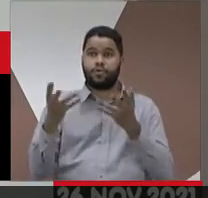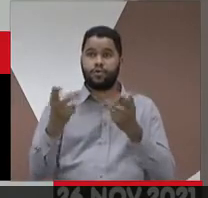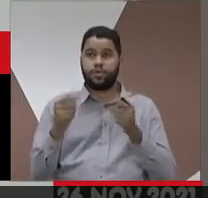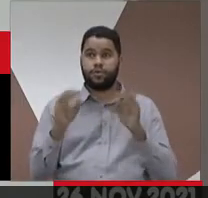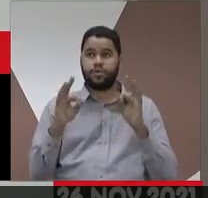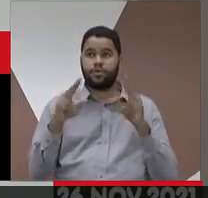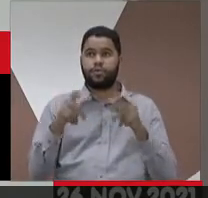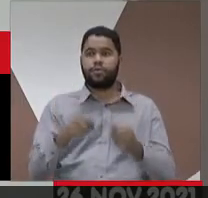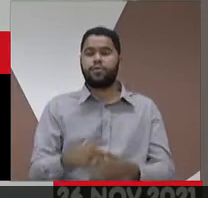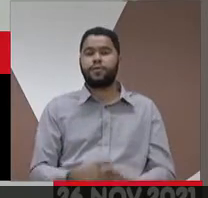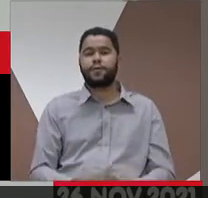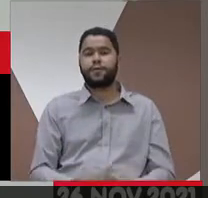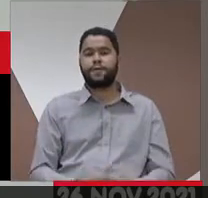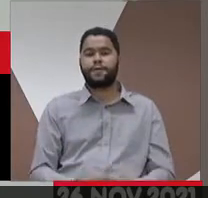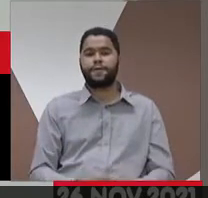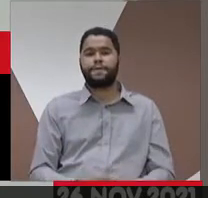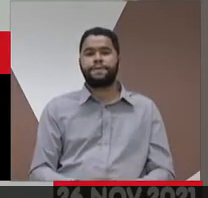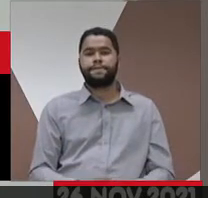Frei Gilvander.